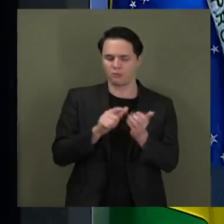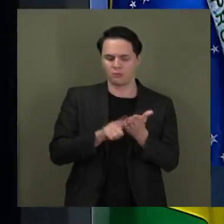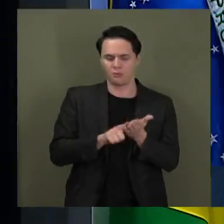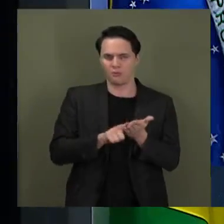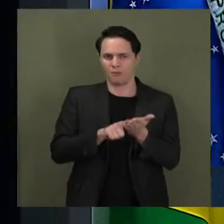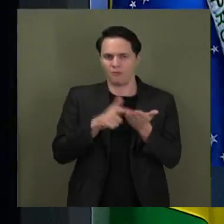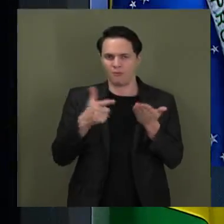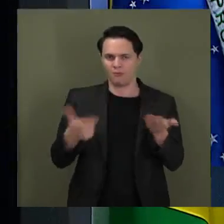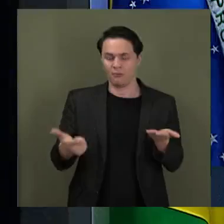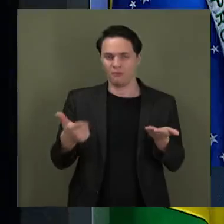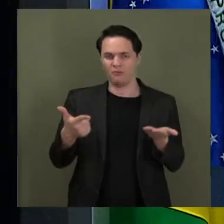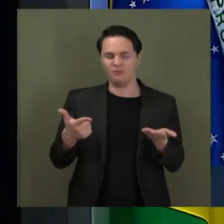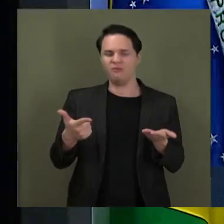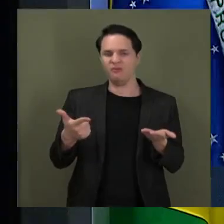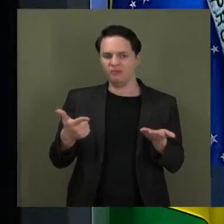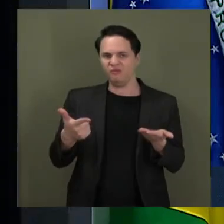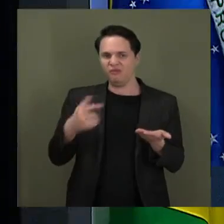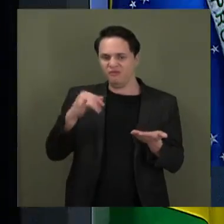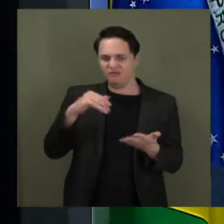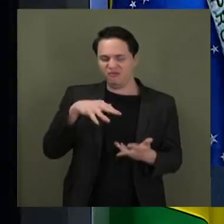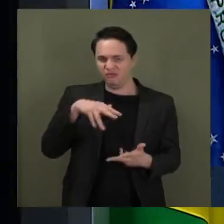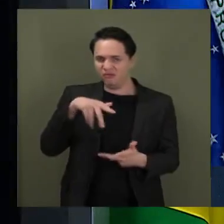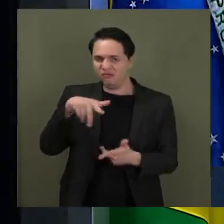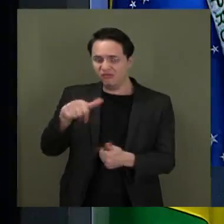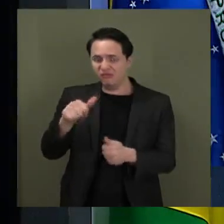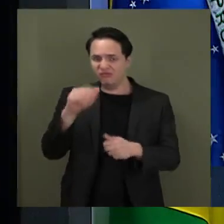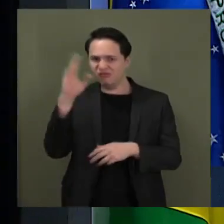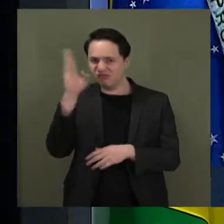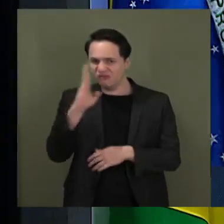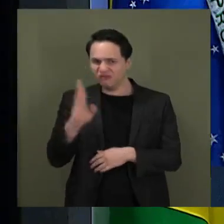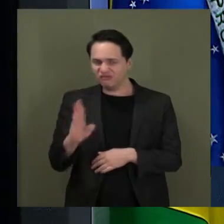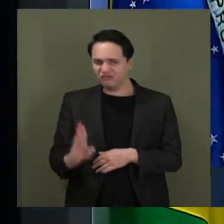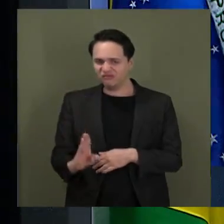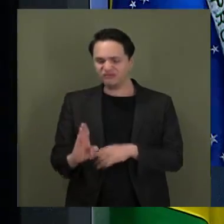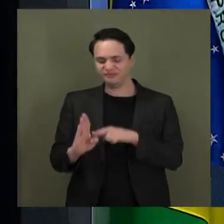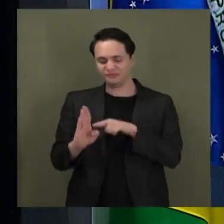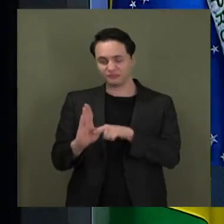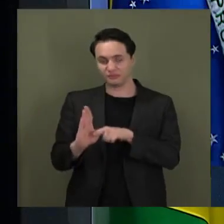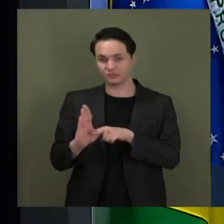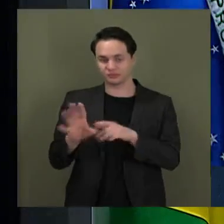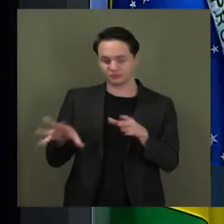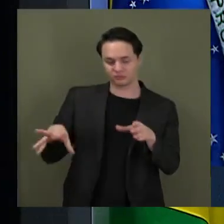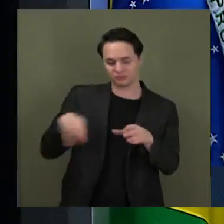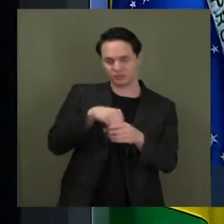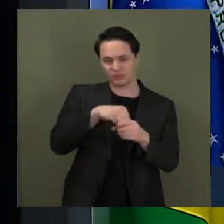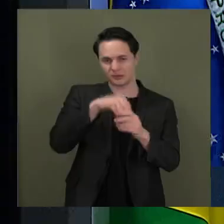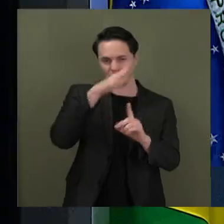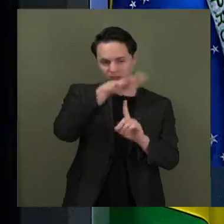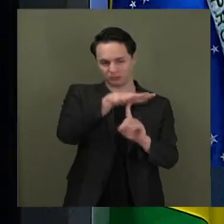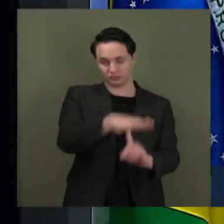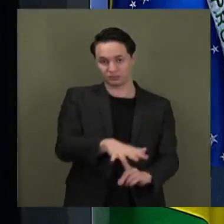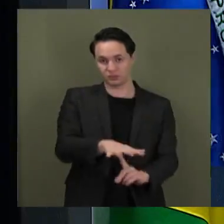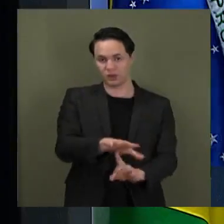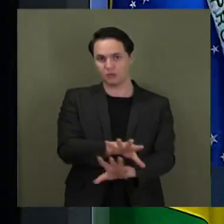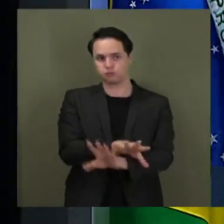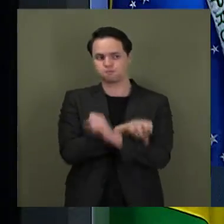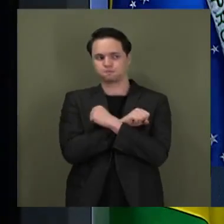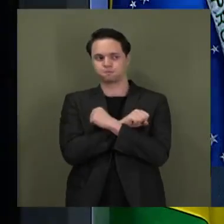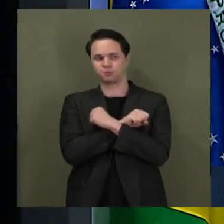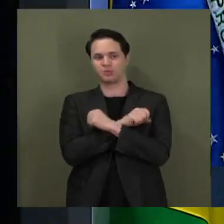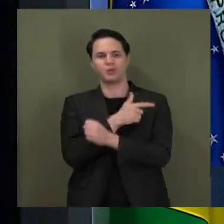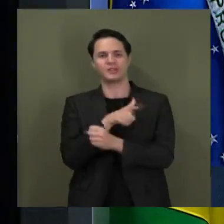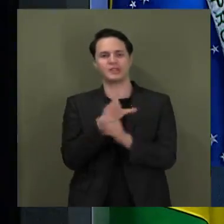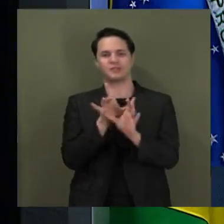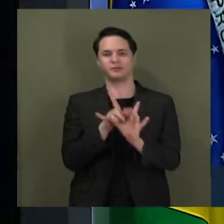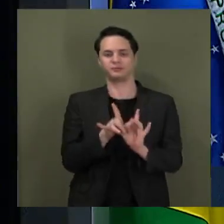independente internacional. O Brasil está envolvido em uma ampla repressão à liberdade de expressão,